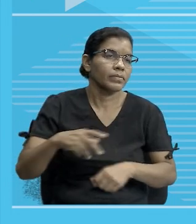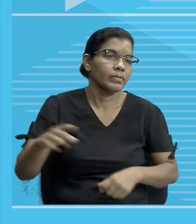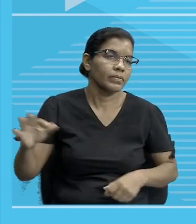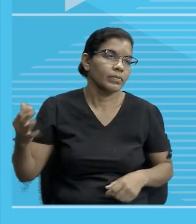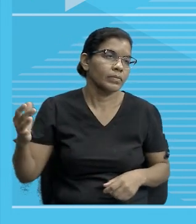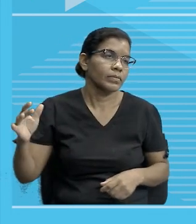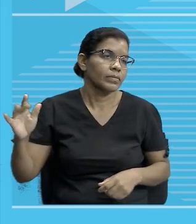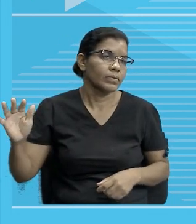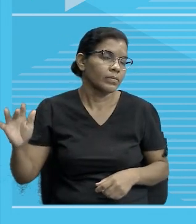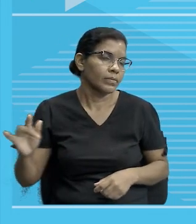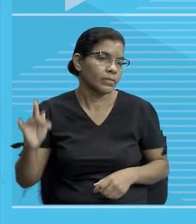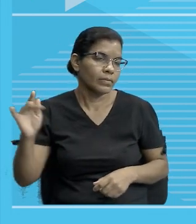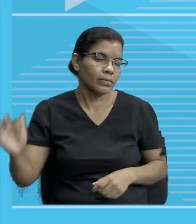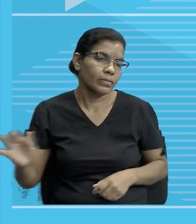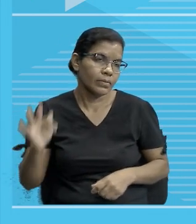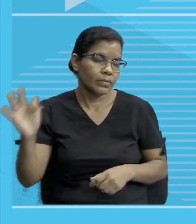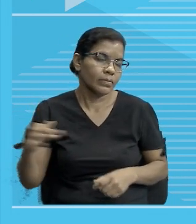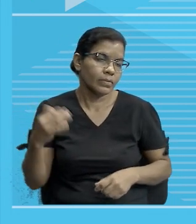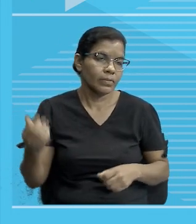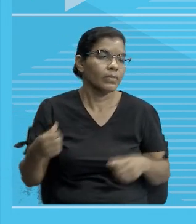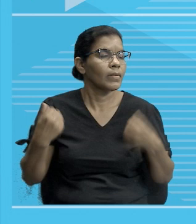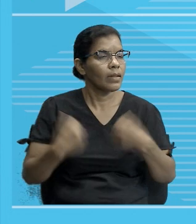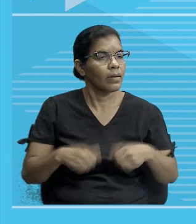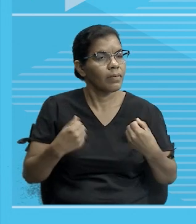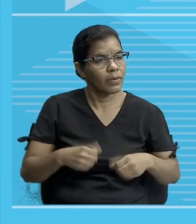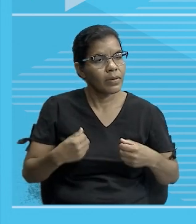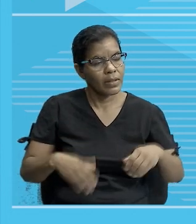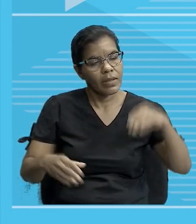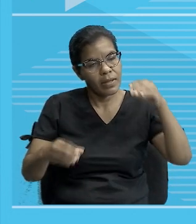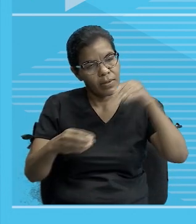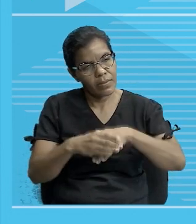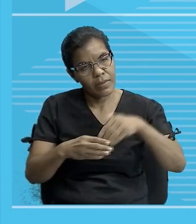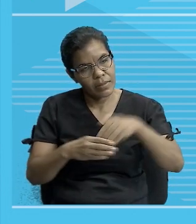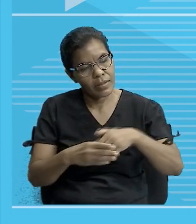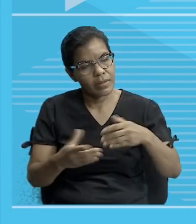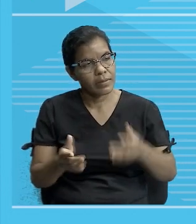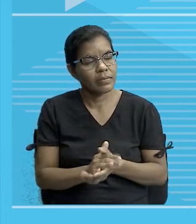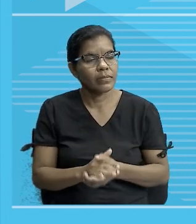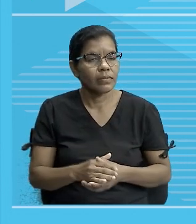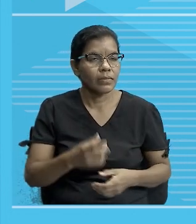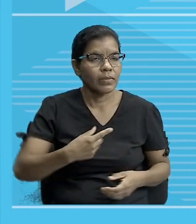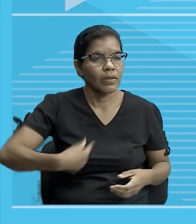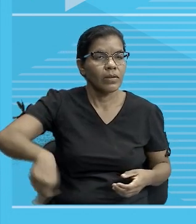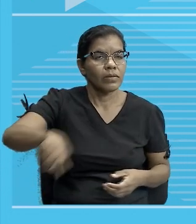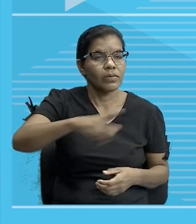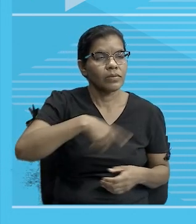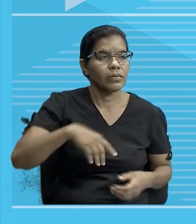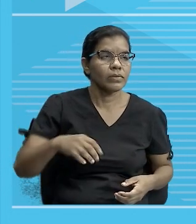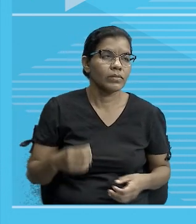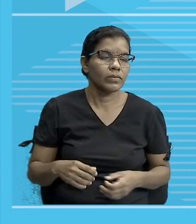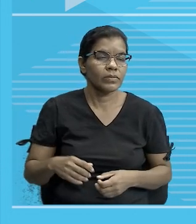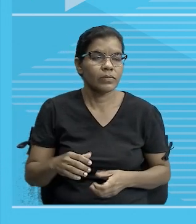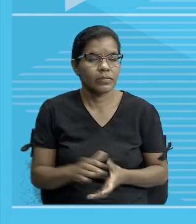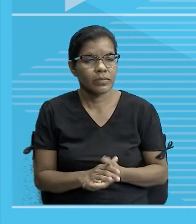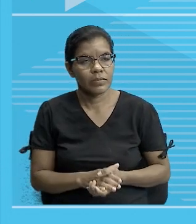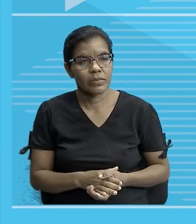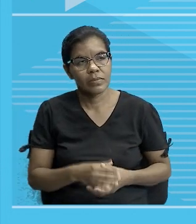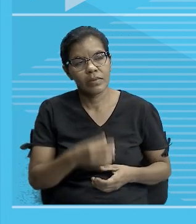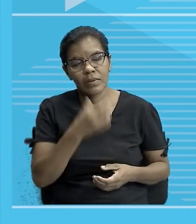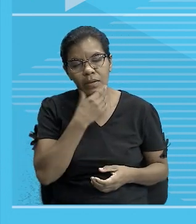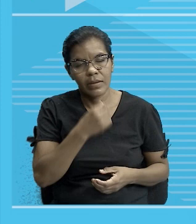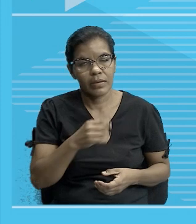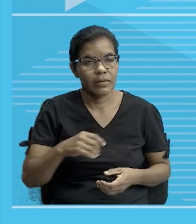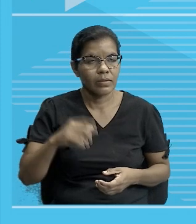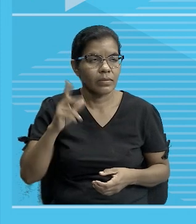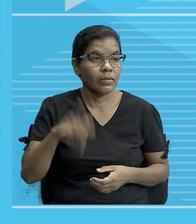voto. Ah, papai! Todos os homens, perdão. Todos os cidadãos franceses